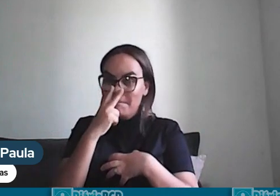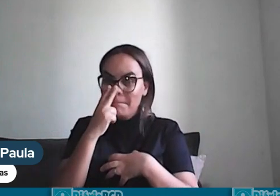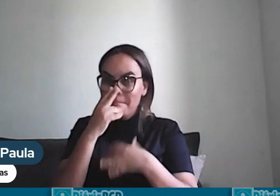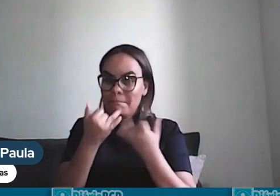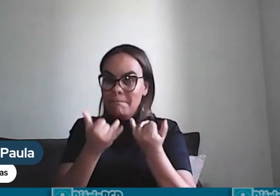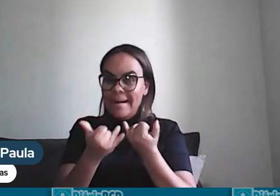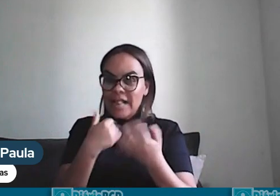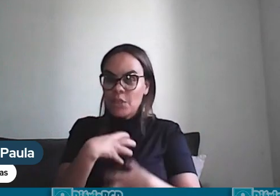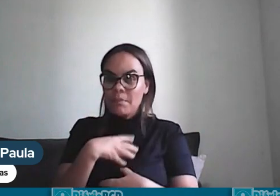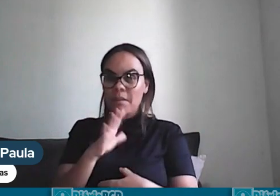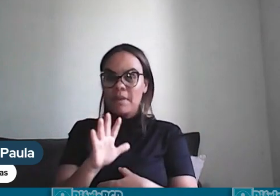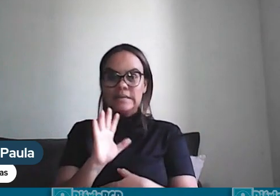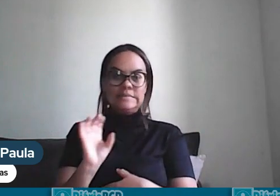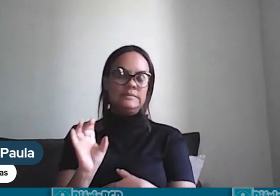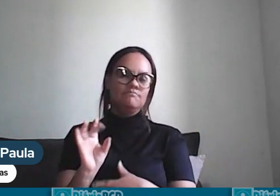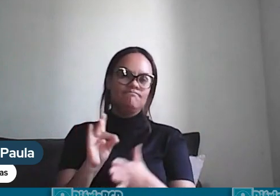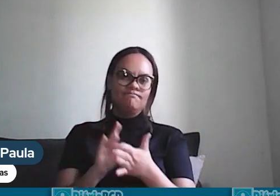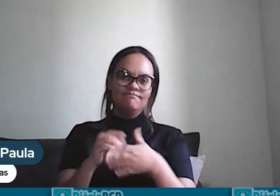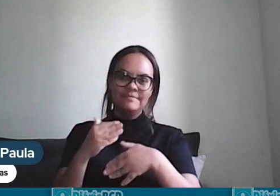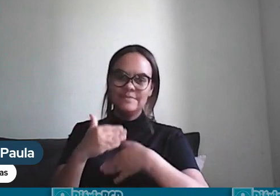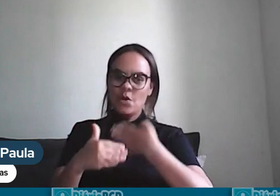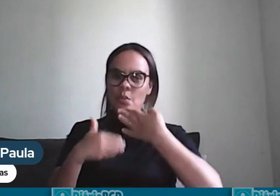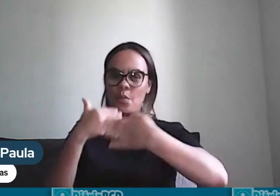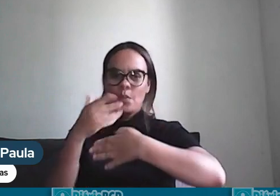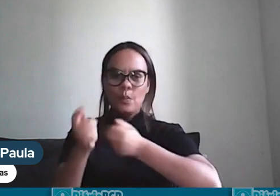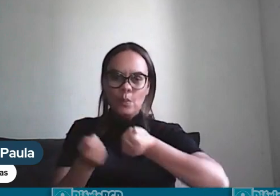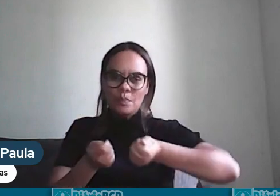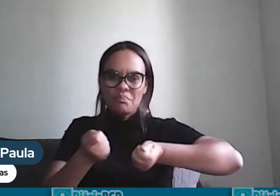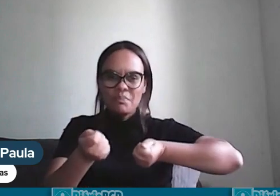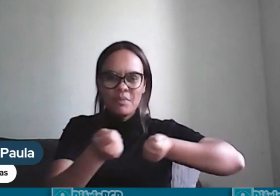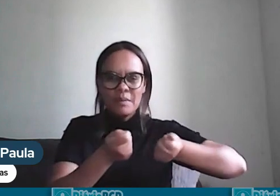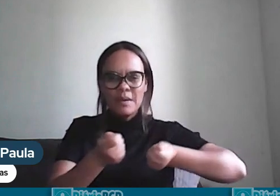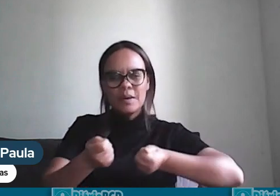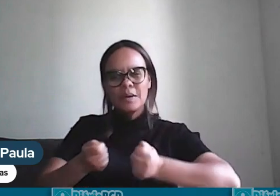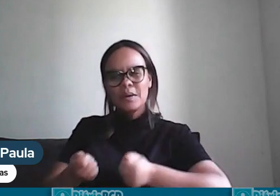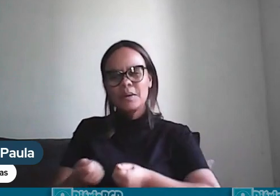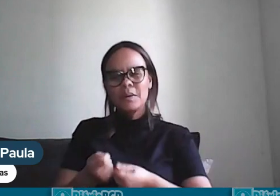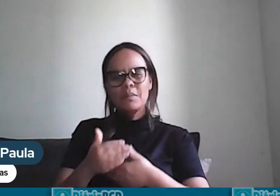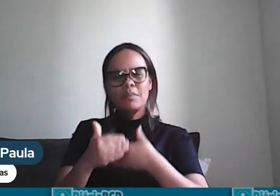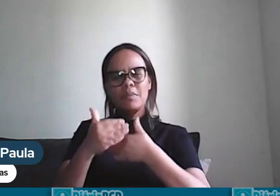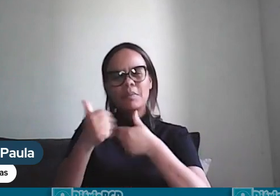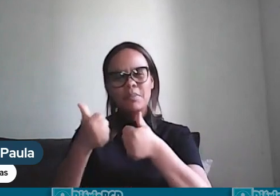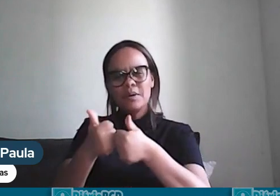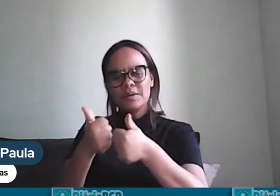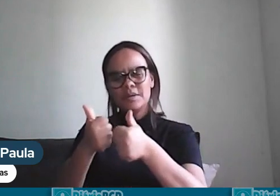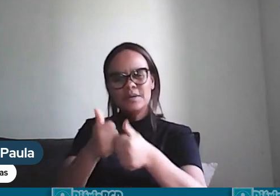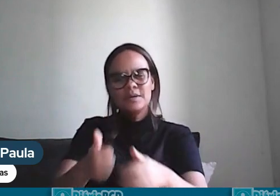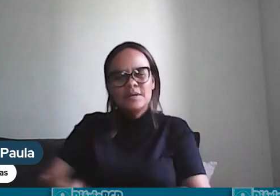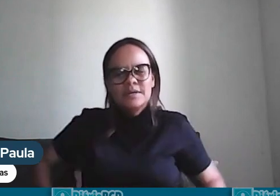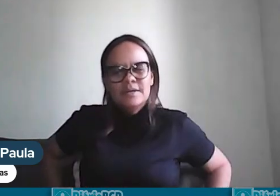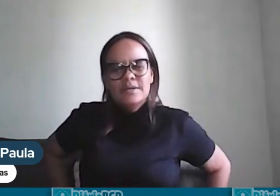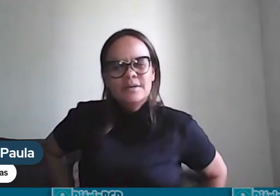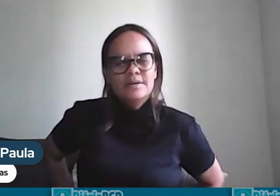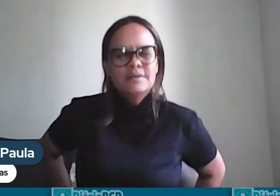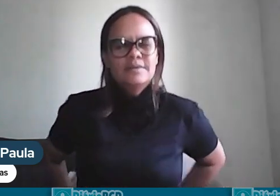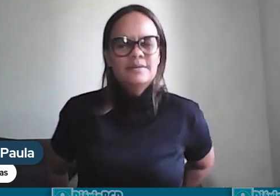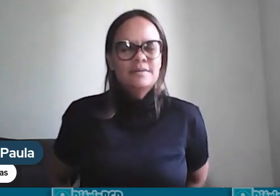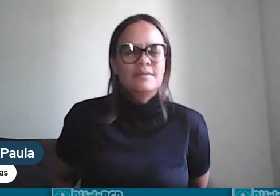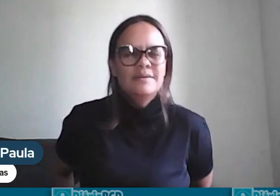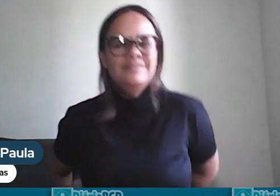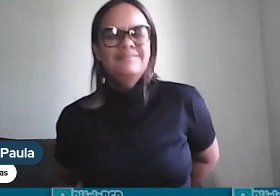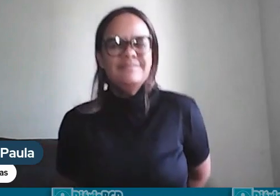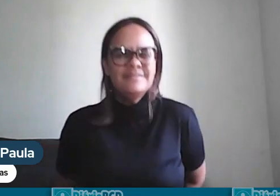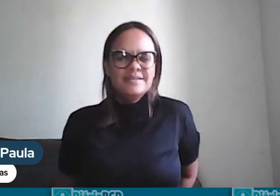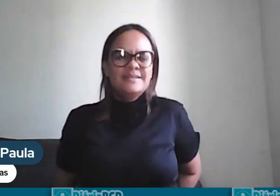superado, mas na verdade tem que continuar mantendo esse acompanhamento, até mesmo para estar sempre reforçado, não